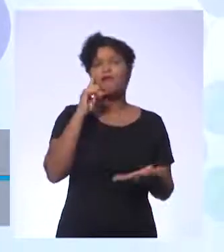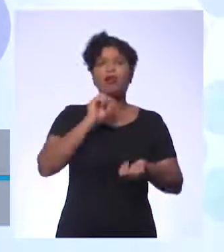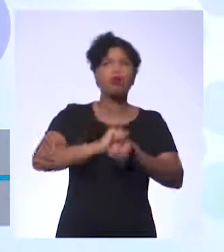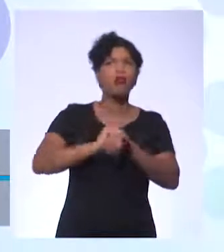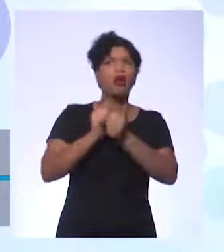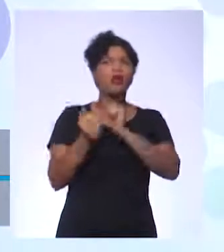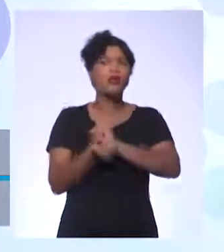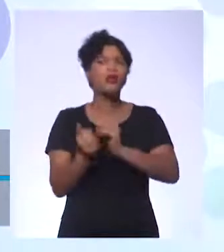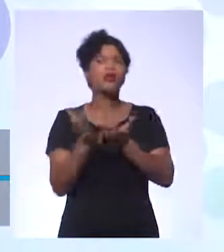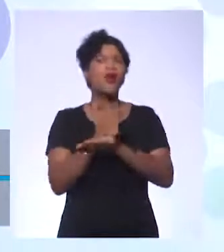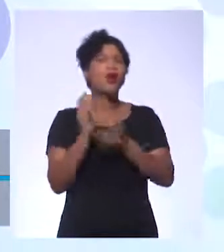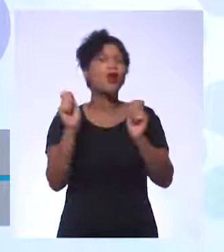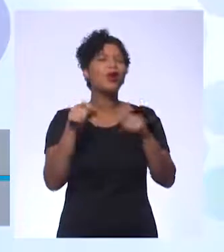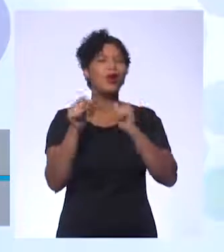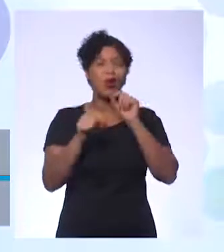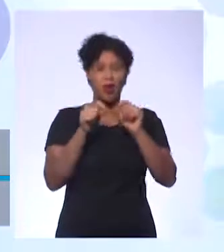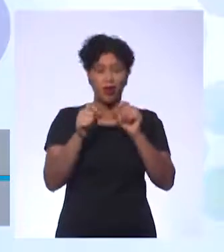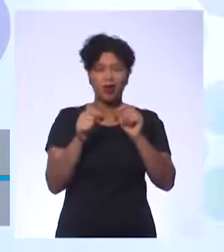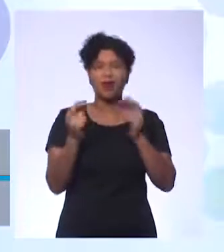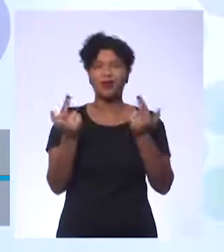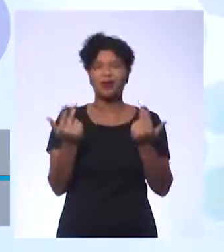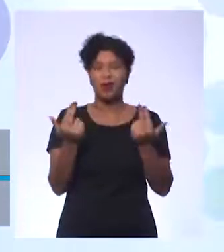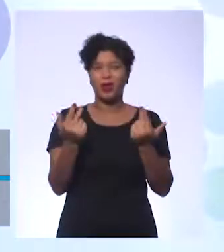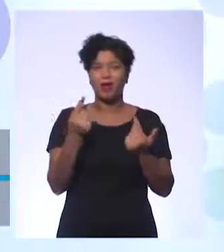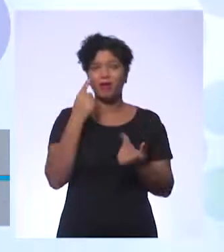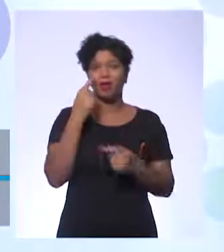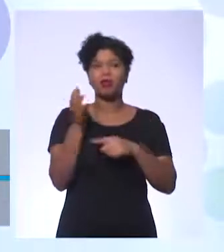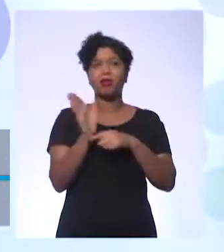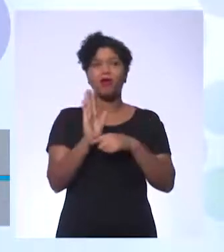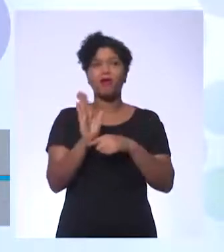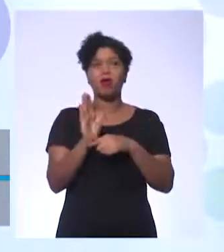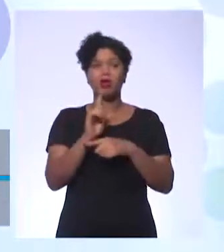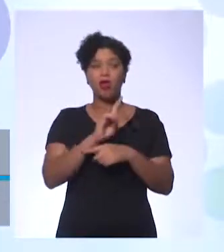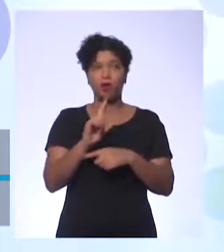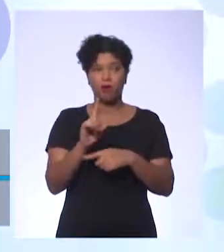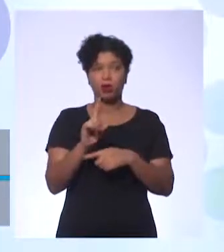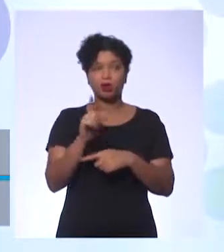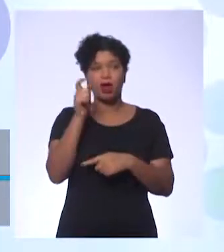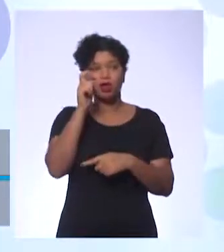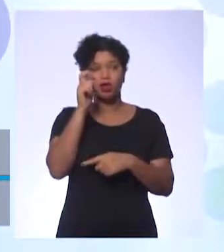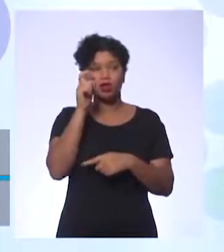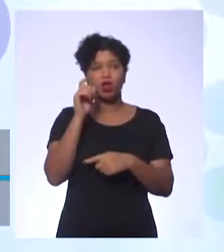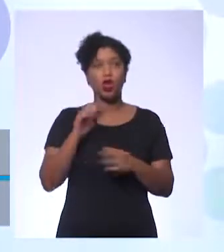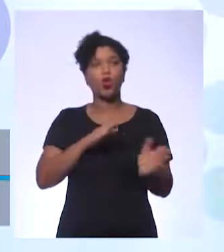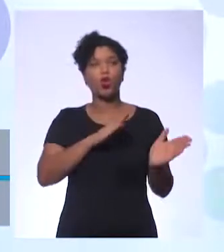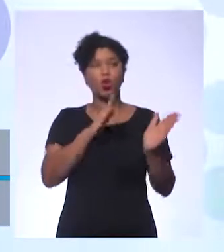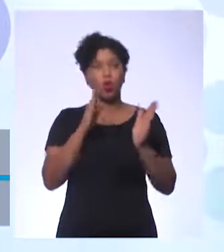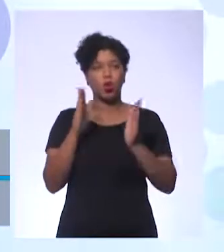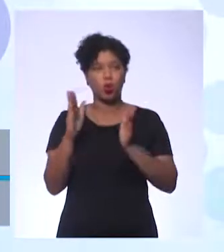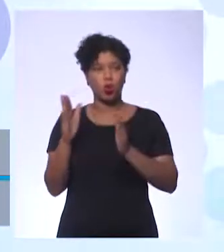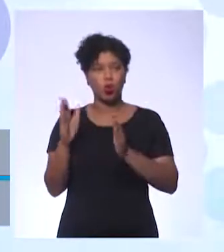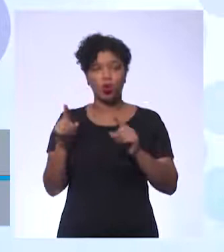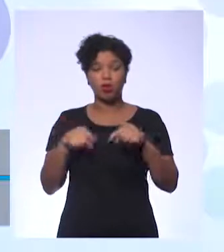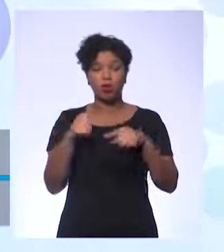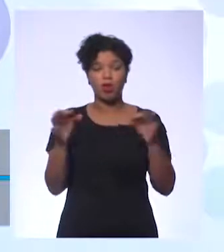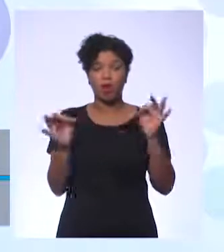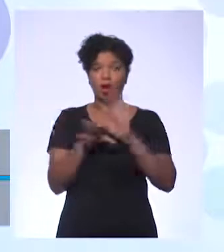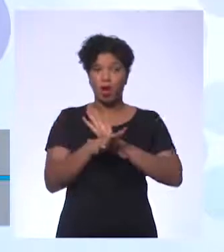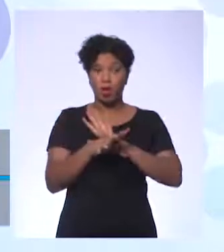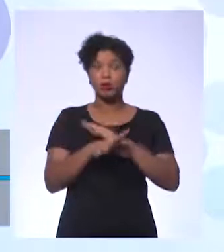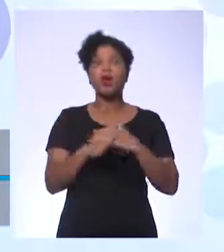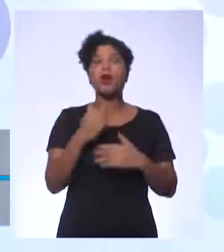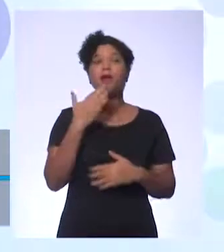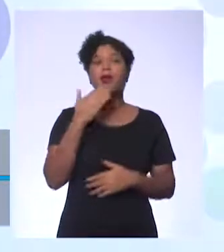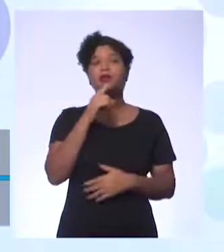adaptações que foram feitas dessa mesma obra. Nós temos um vídeo, e vocês irão assistir o vídeo. Assim que terminar o vídeo, eu peço que